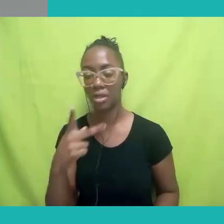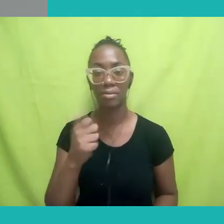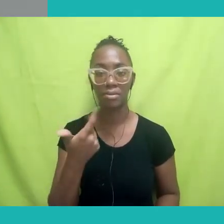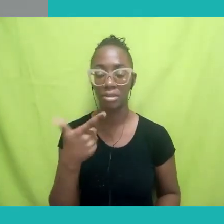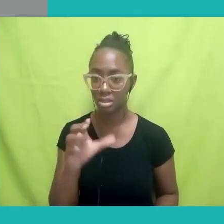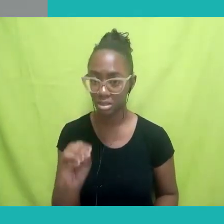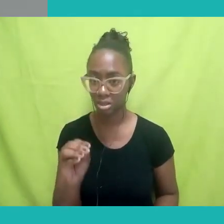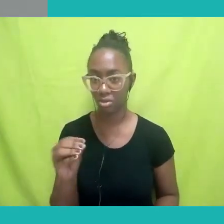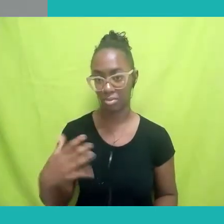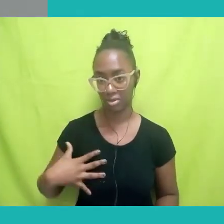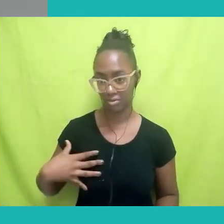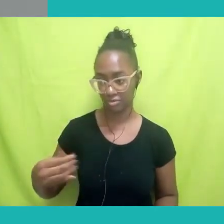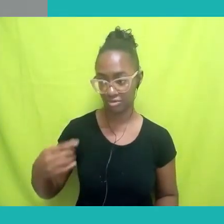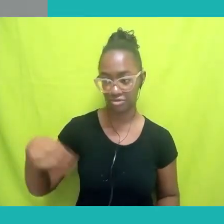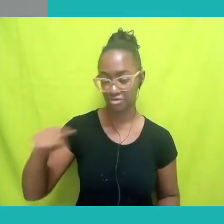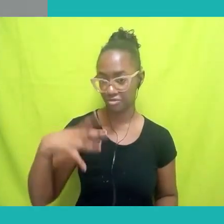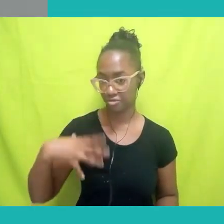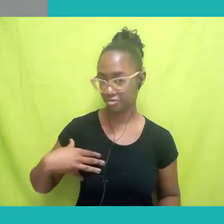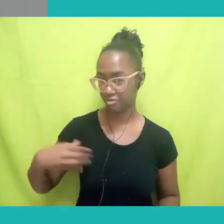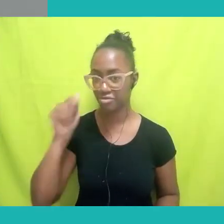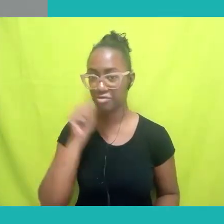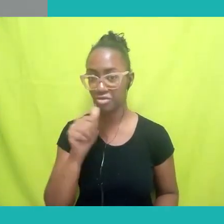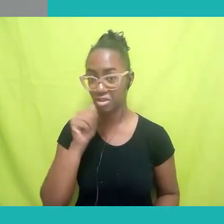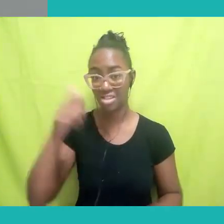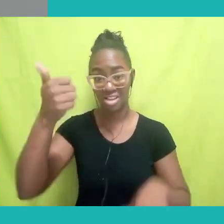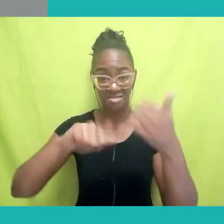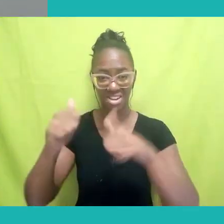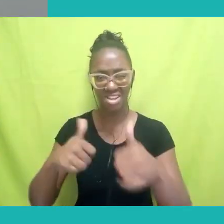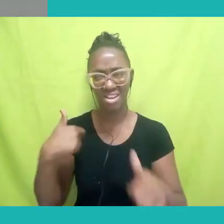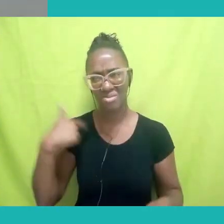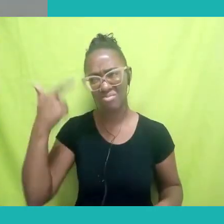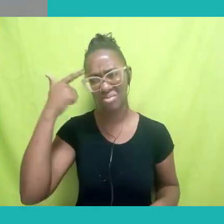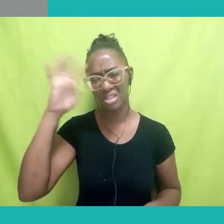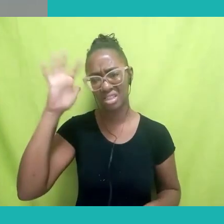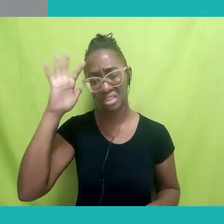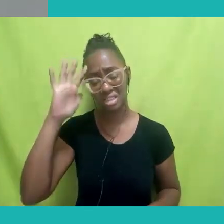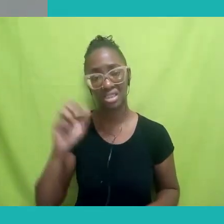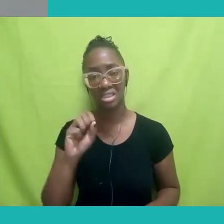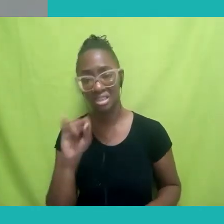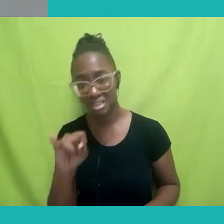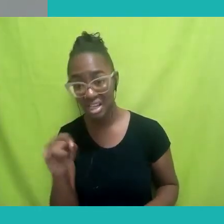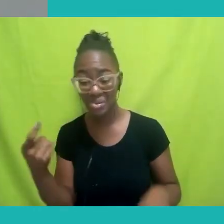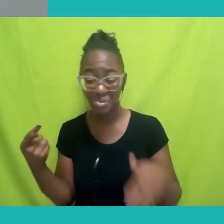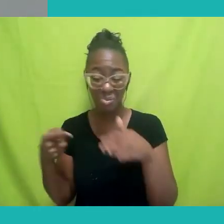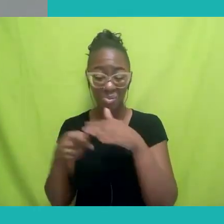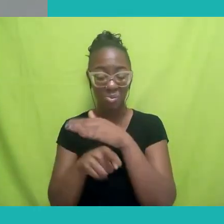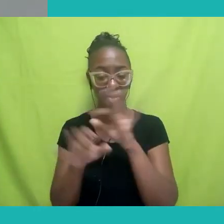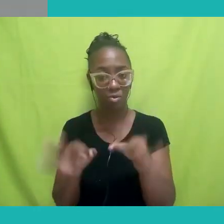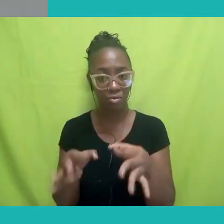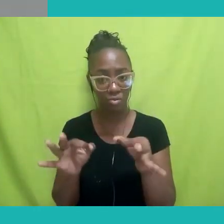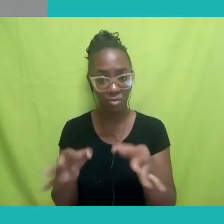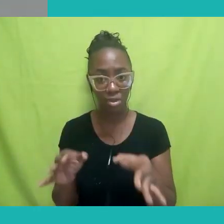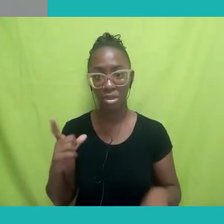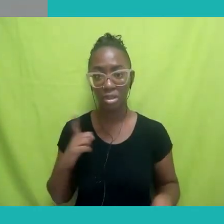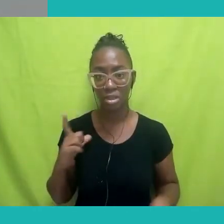as filhas, né? Se a gente for analisar, até outro dia eu estava pensando, né? Falei, puxa, se a gente olhar mesmo a fundo, tem uma questão até